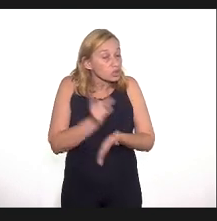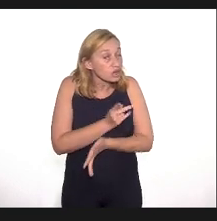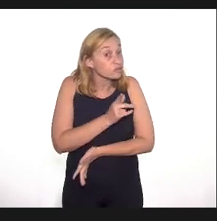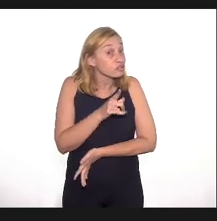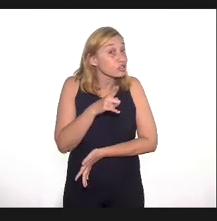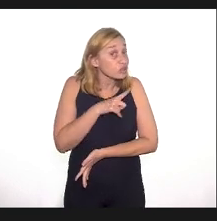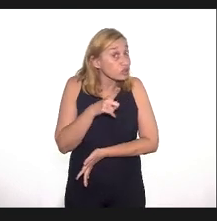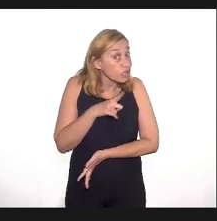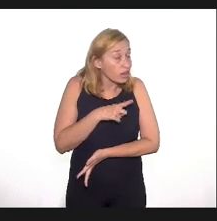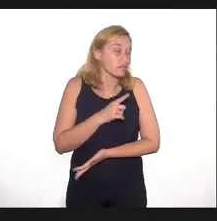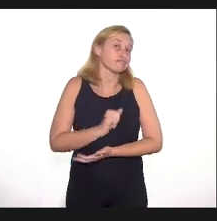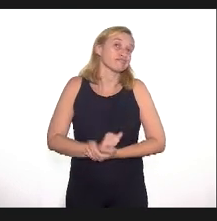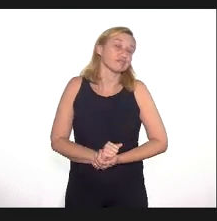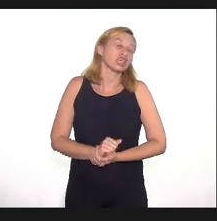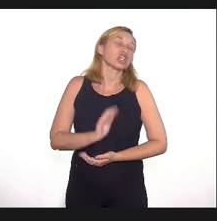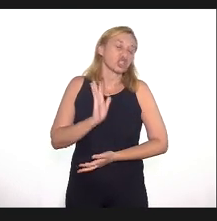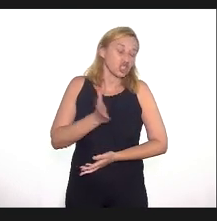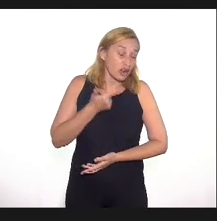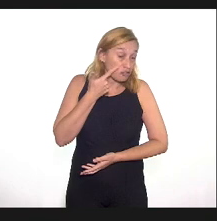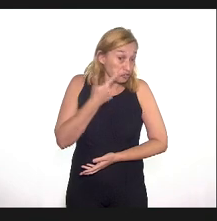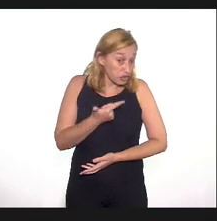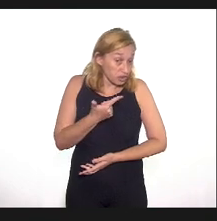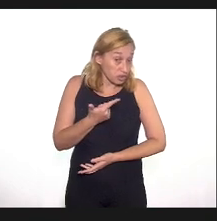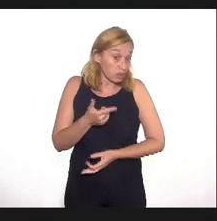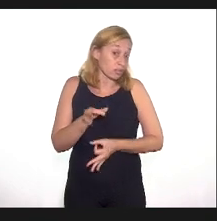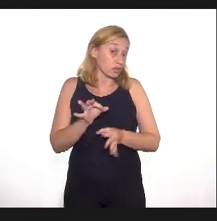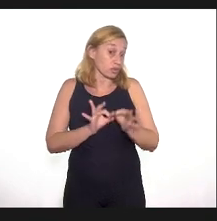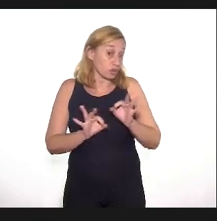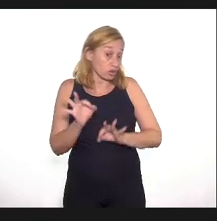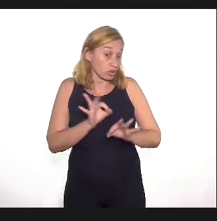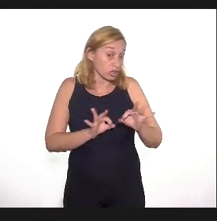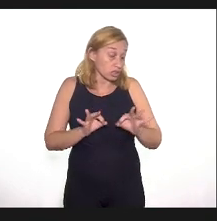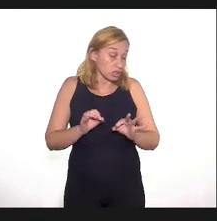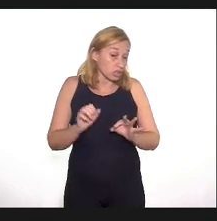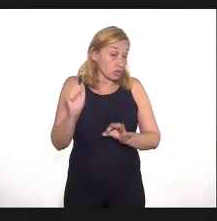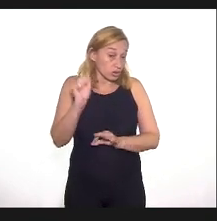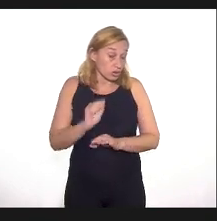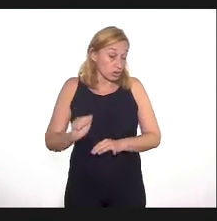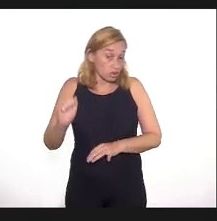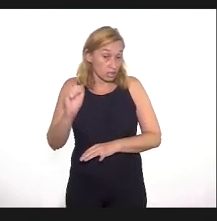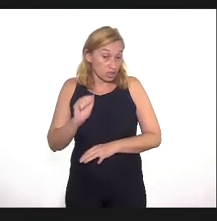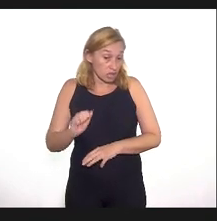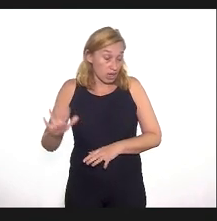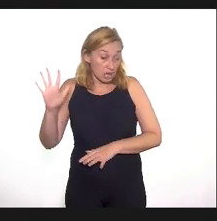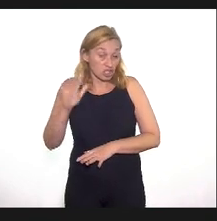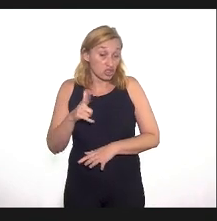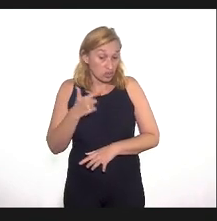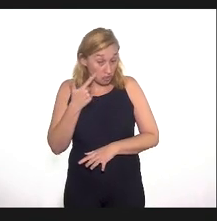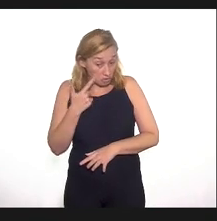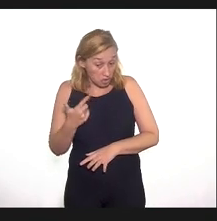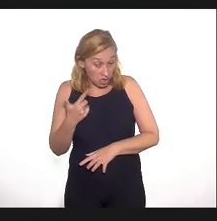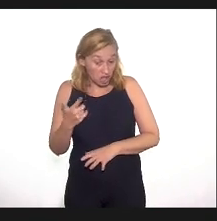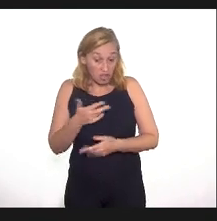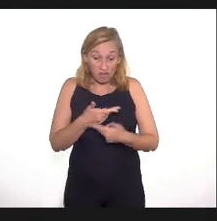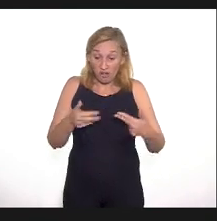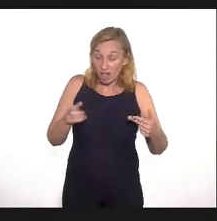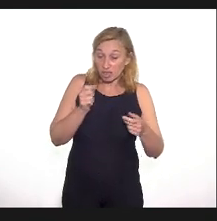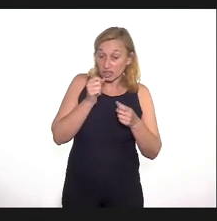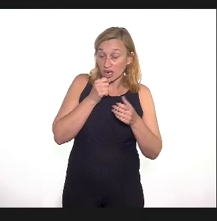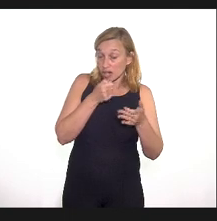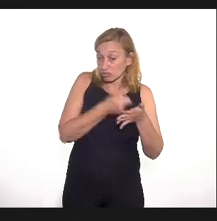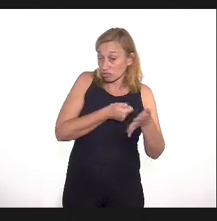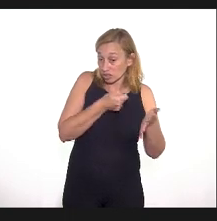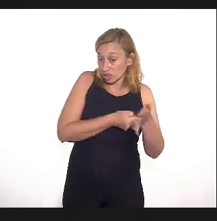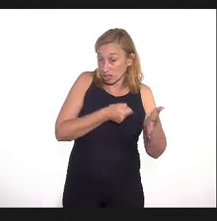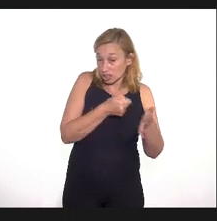existem, das, que a gente já viu, das organizações sociais que estão aí, de diversas denúncias, né,